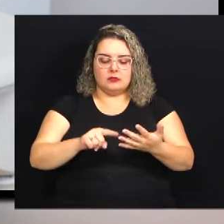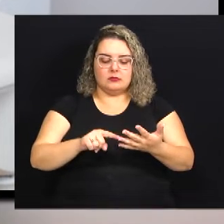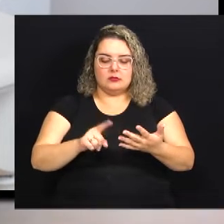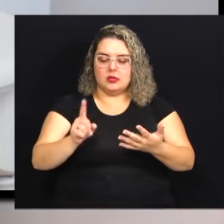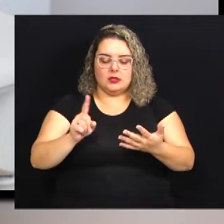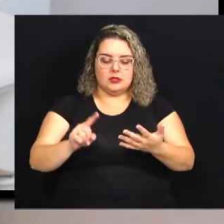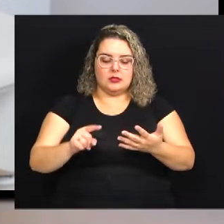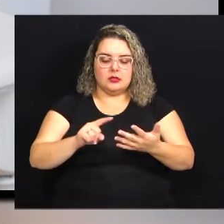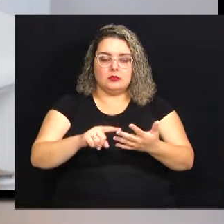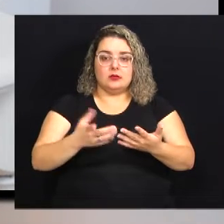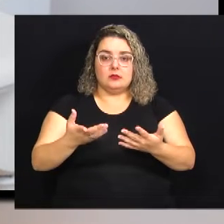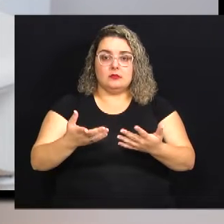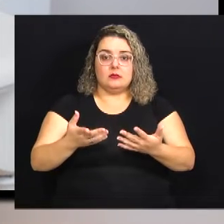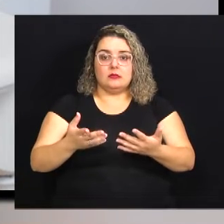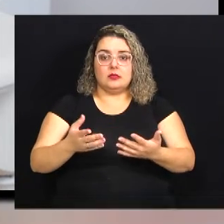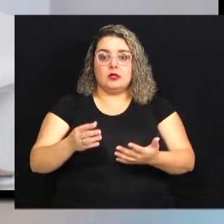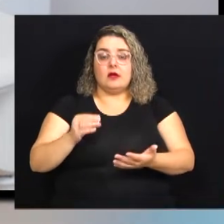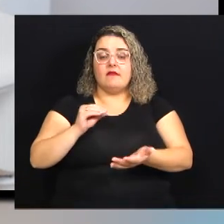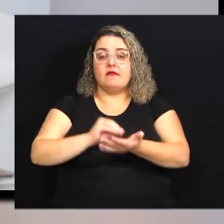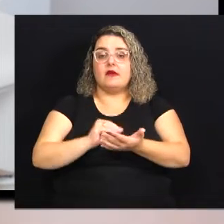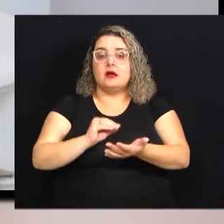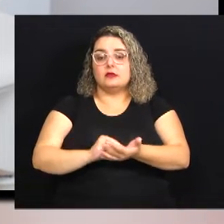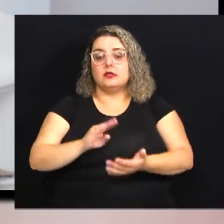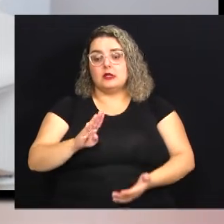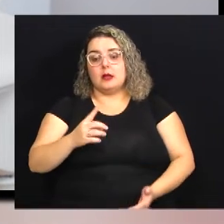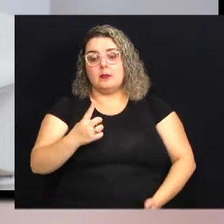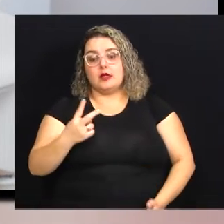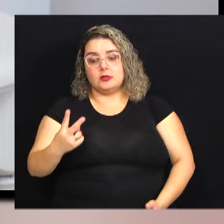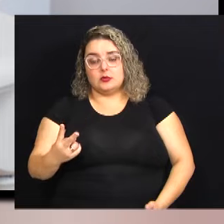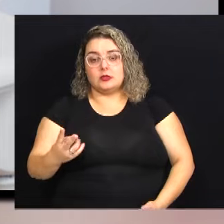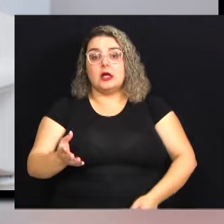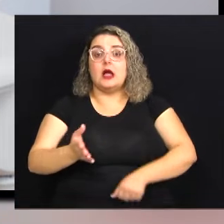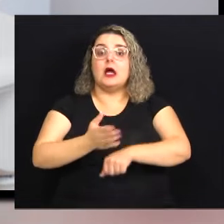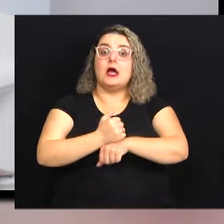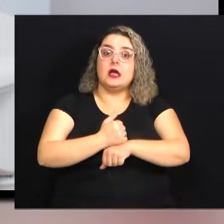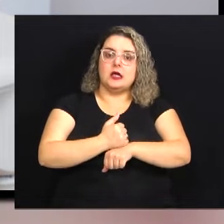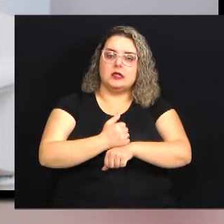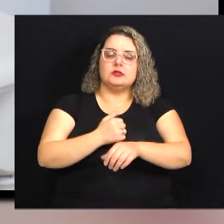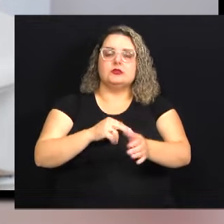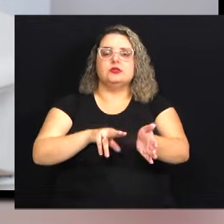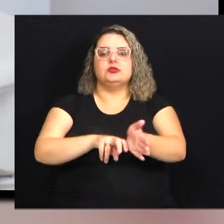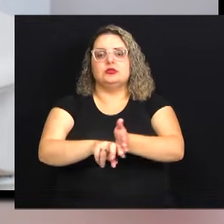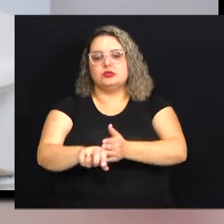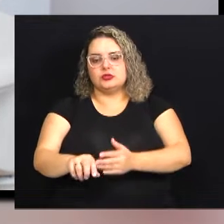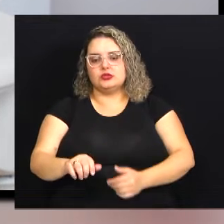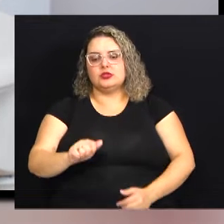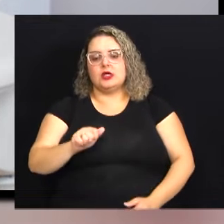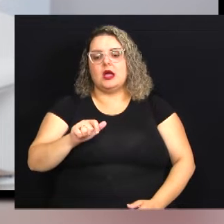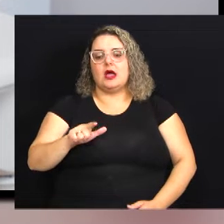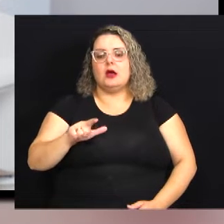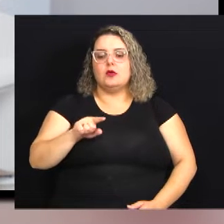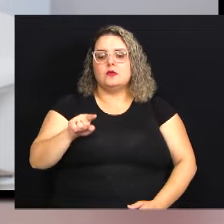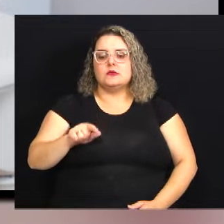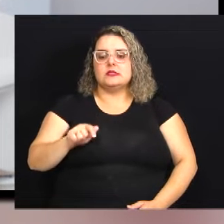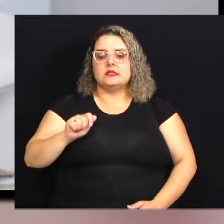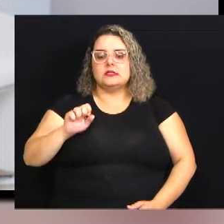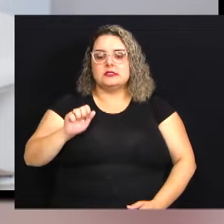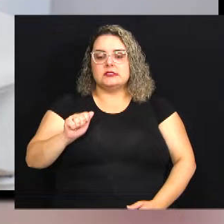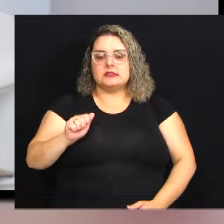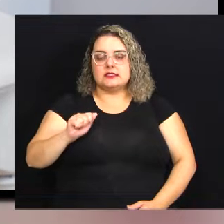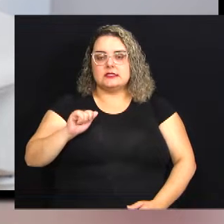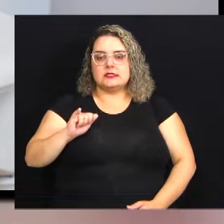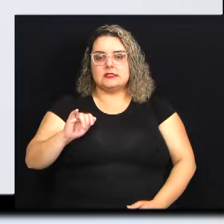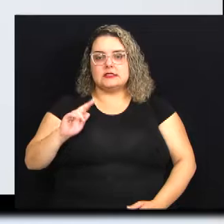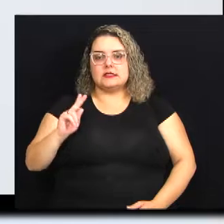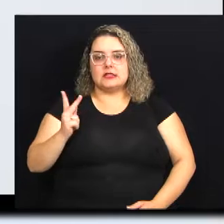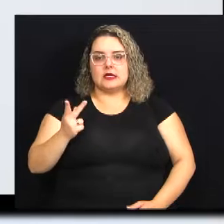vitamina B12, antes da gente fazer o diagnóstico de Alzheimer. Então, em se descartando patologias